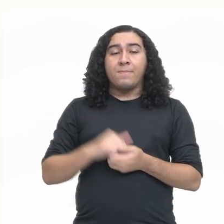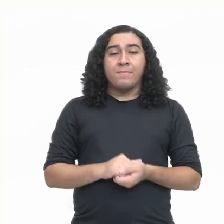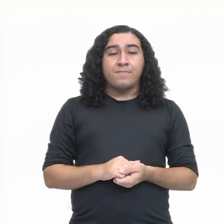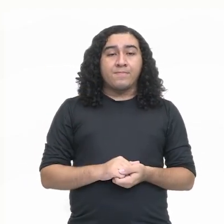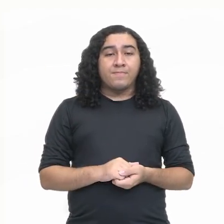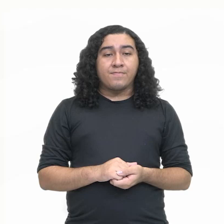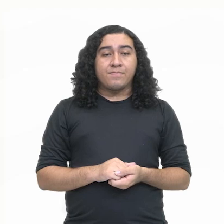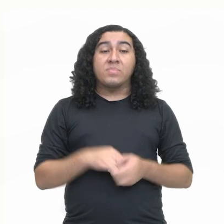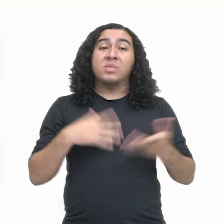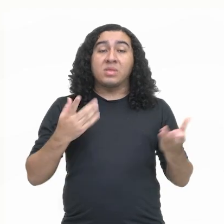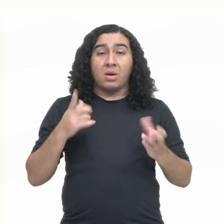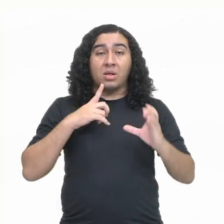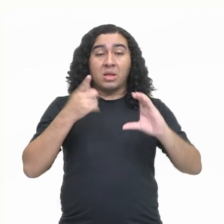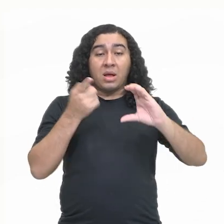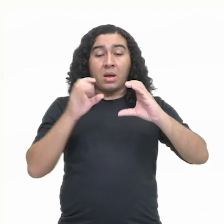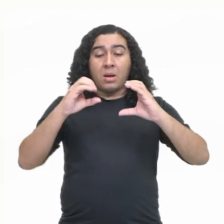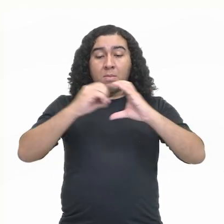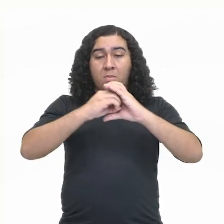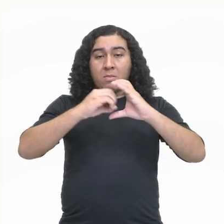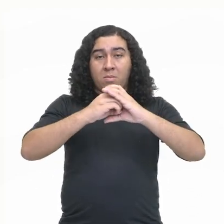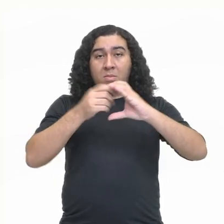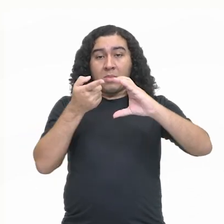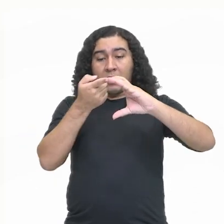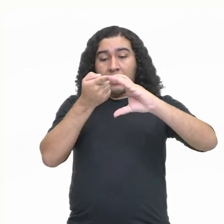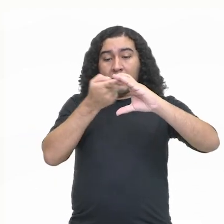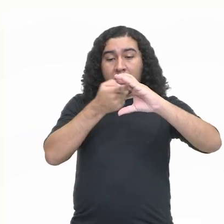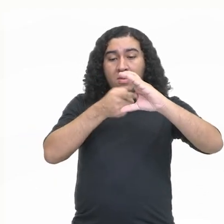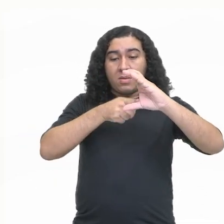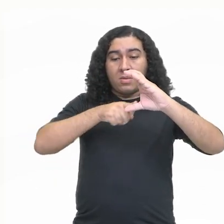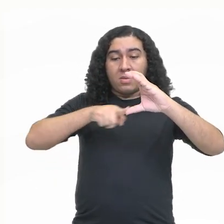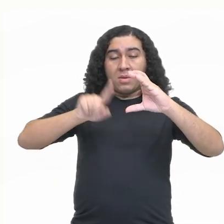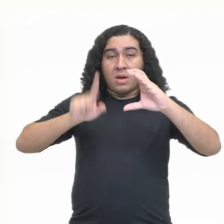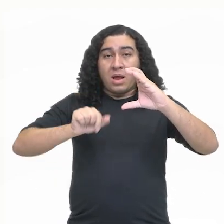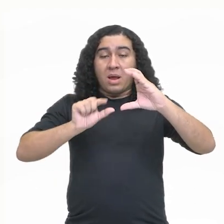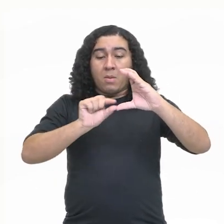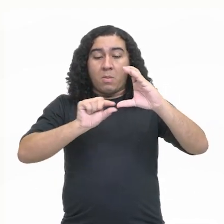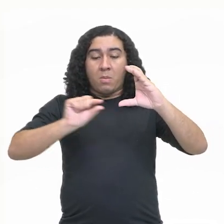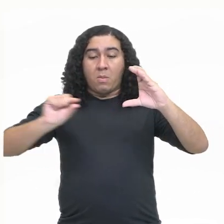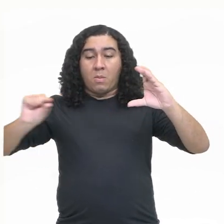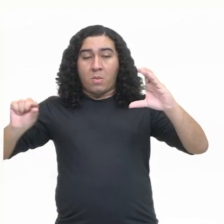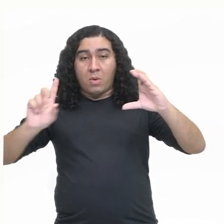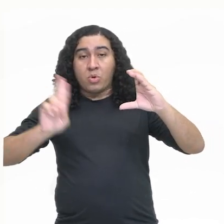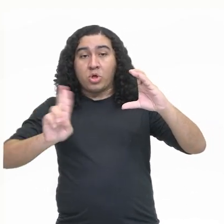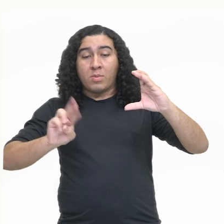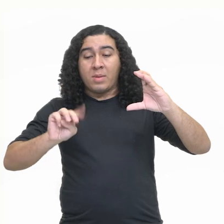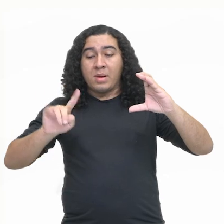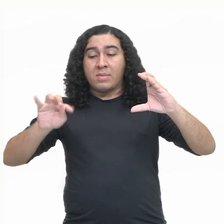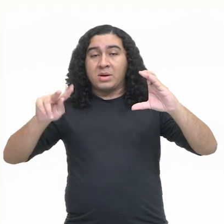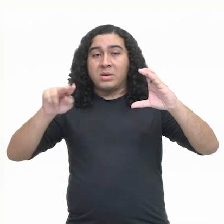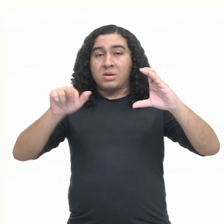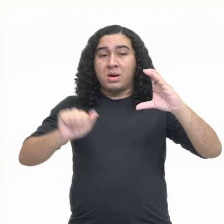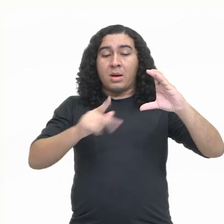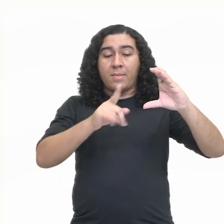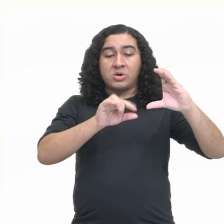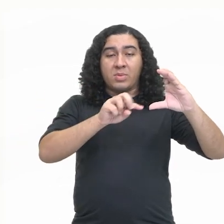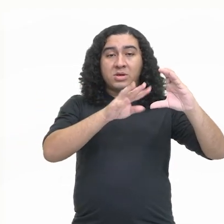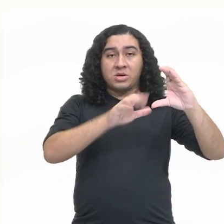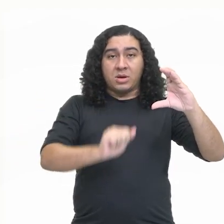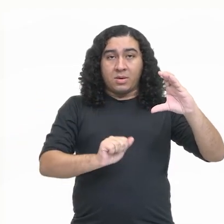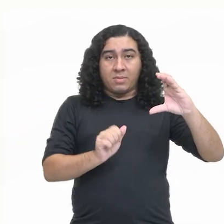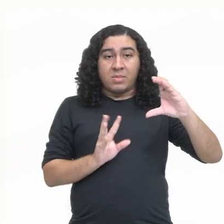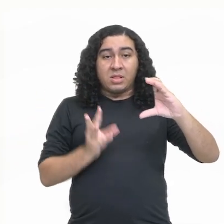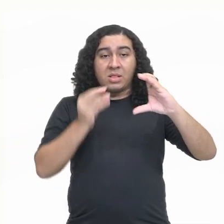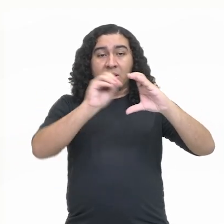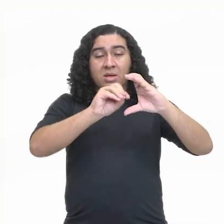essa parte aqui é a membrana plasmática, que é isso que nós estamos vendo. Essa parte